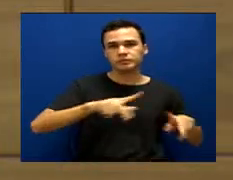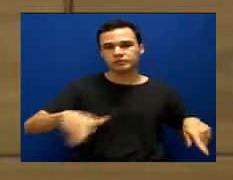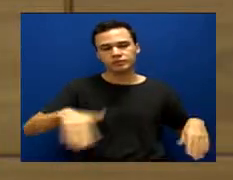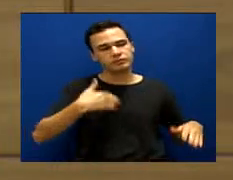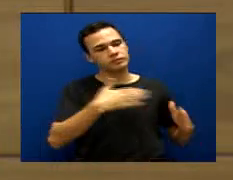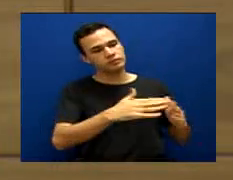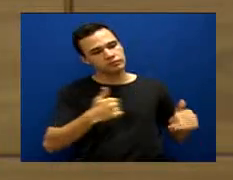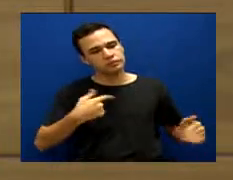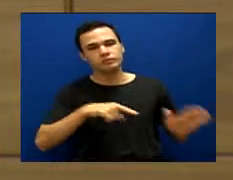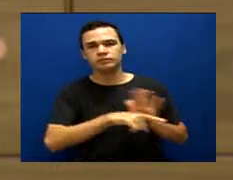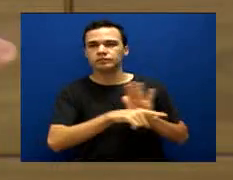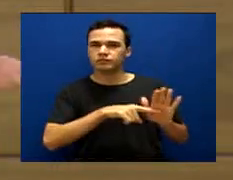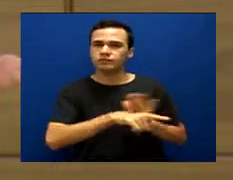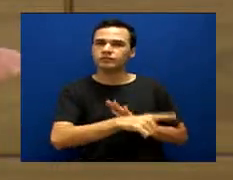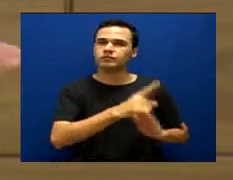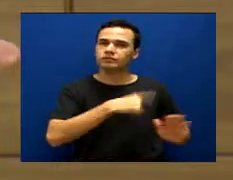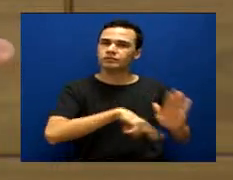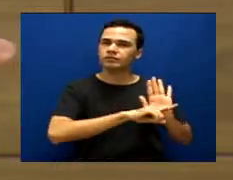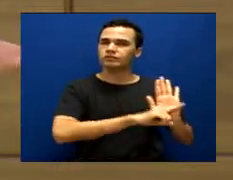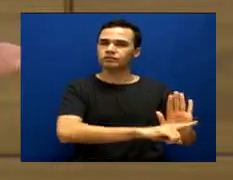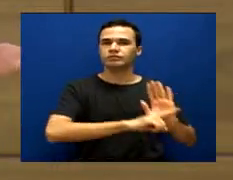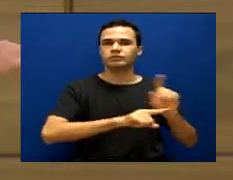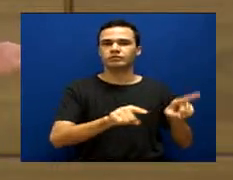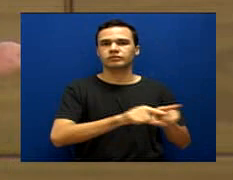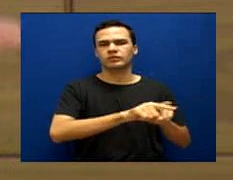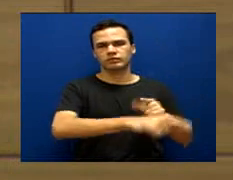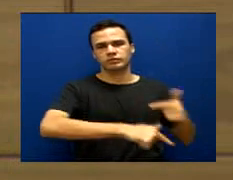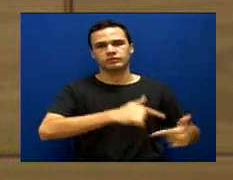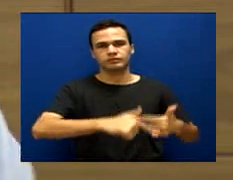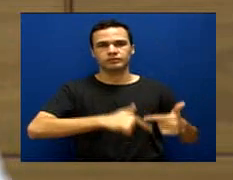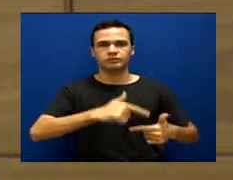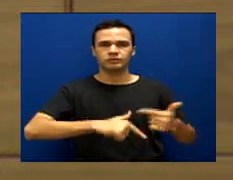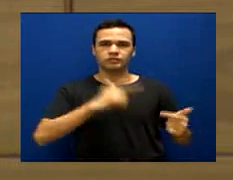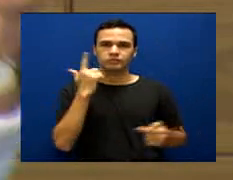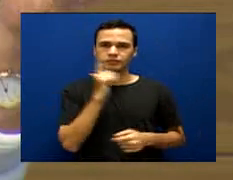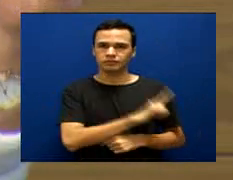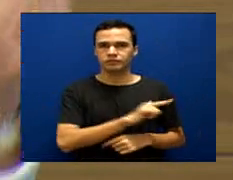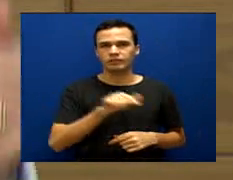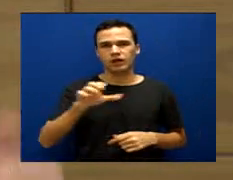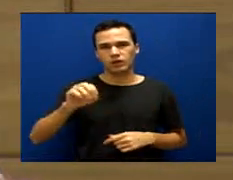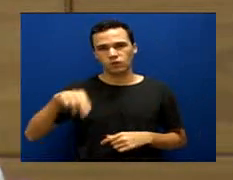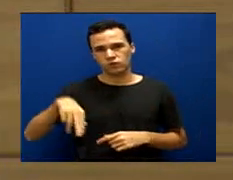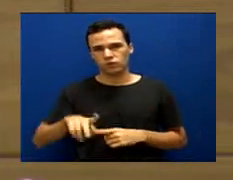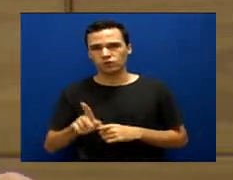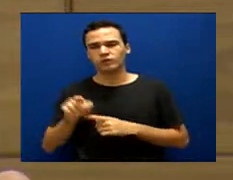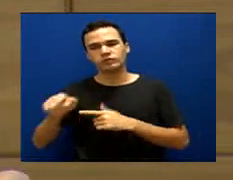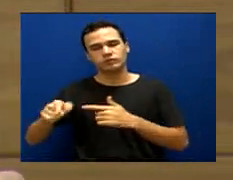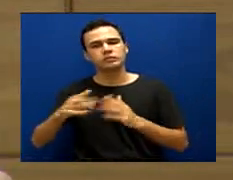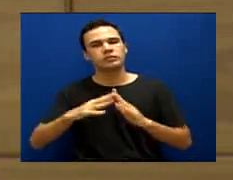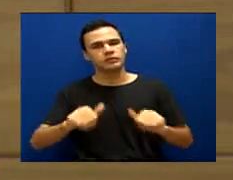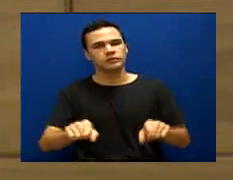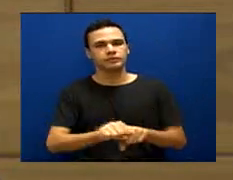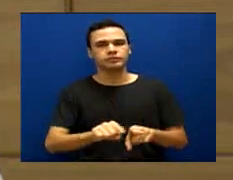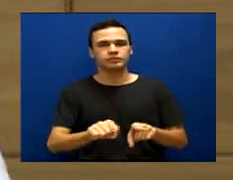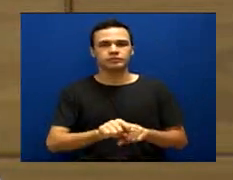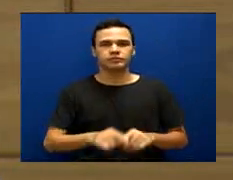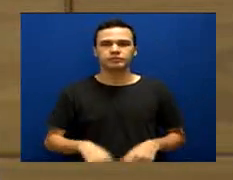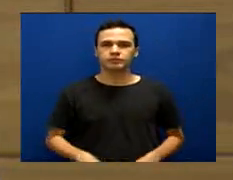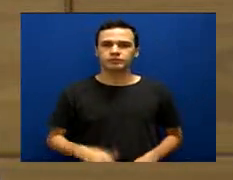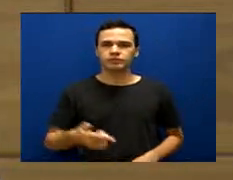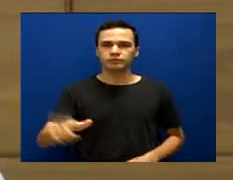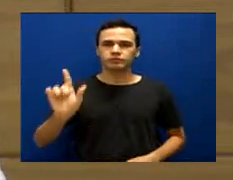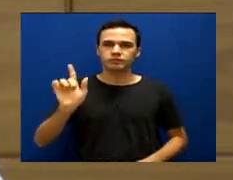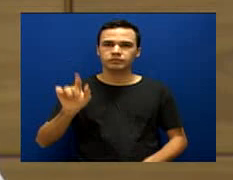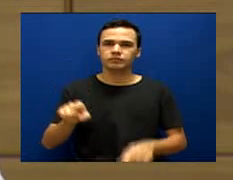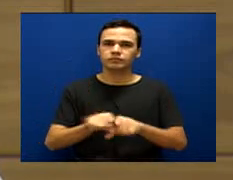atuar, contribuir, colaborar para que ela faça o seu papel. As ONGs também cobram isso. E aqui,